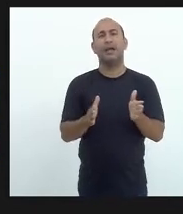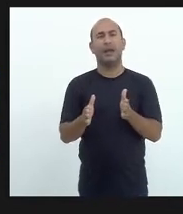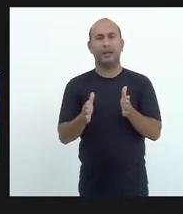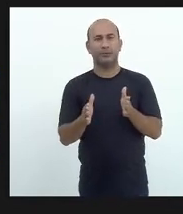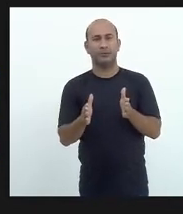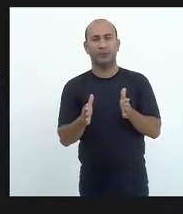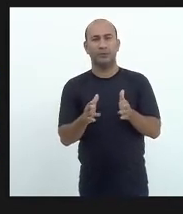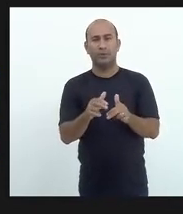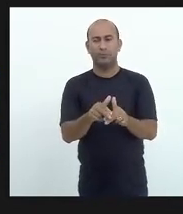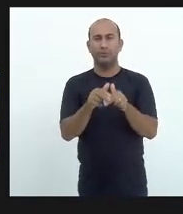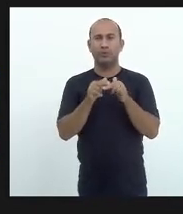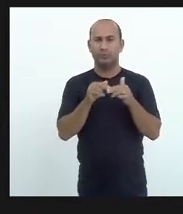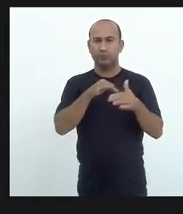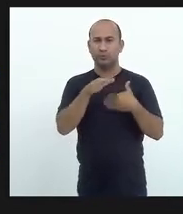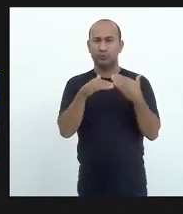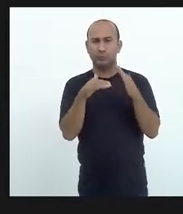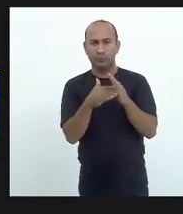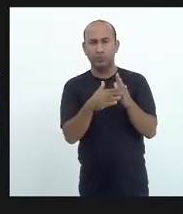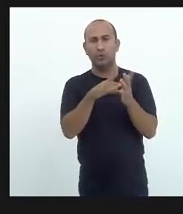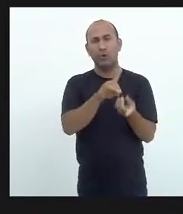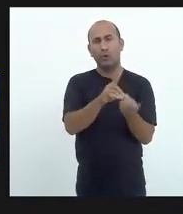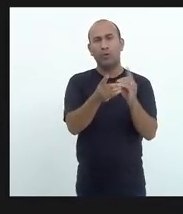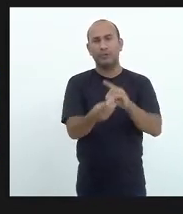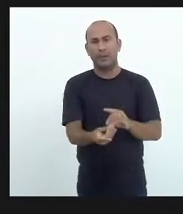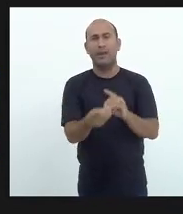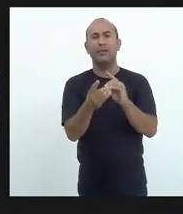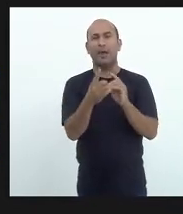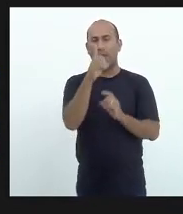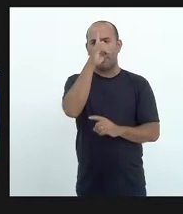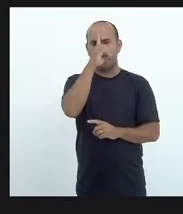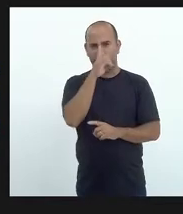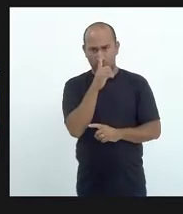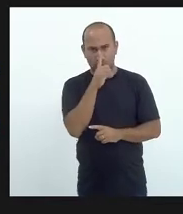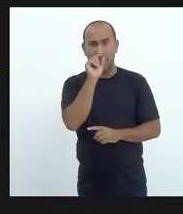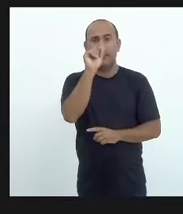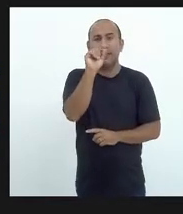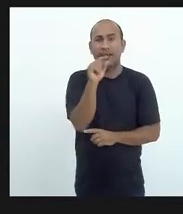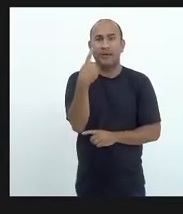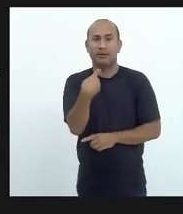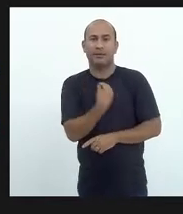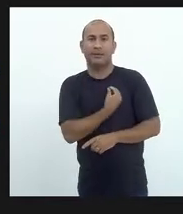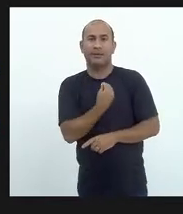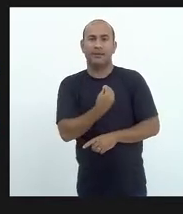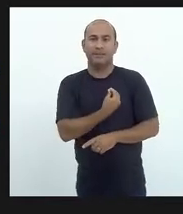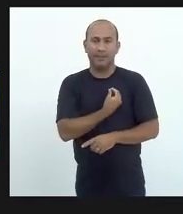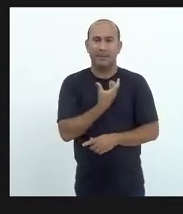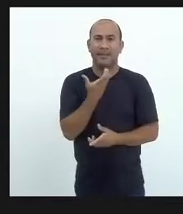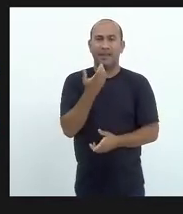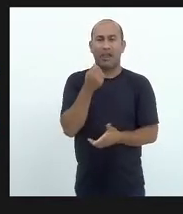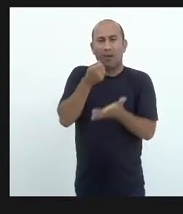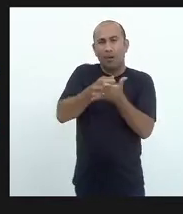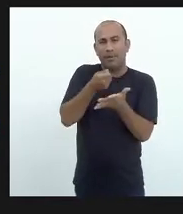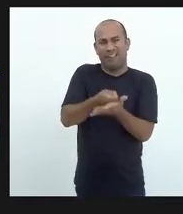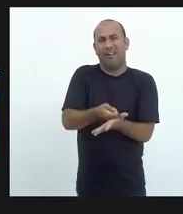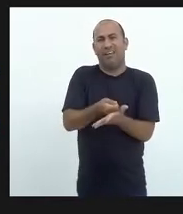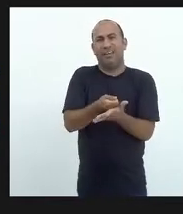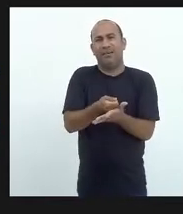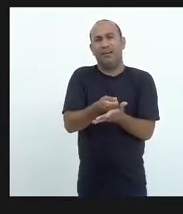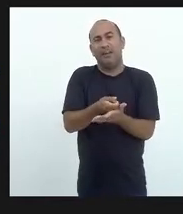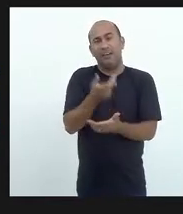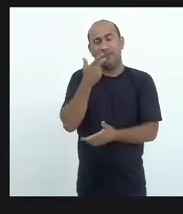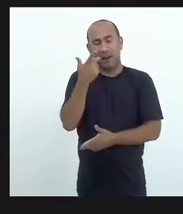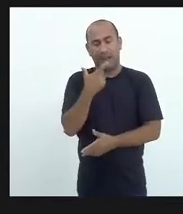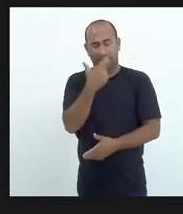instituições, sobretudo contrário a essas figuras que tentam nos impor goela abaixo, como sempre, e dizendo que enquanto